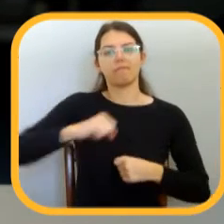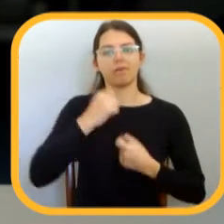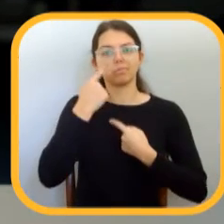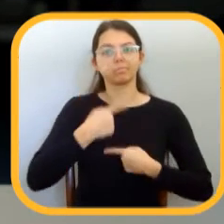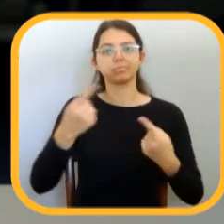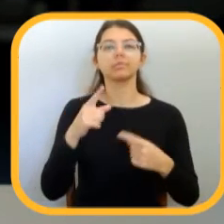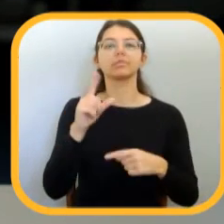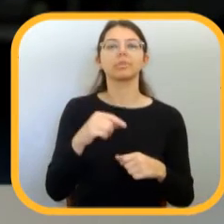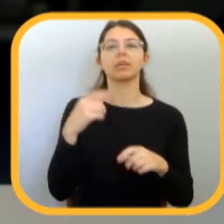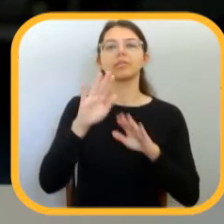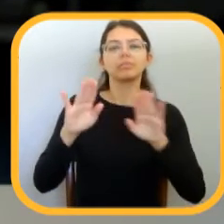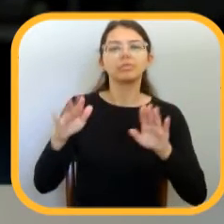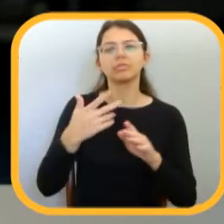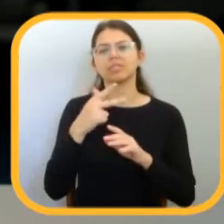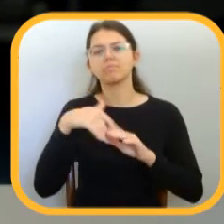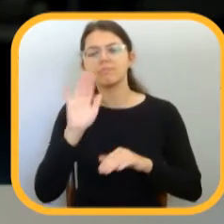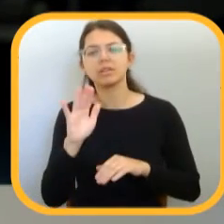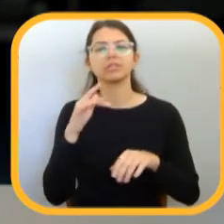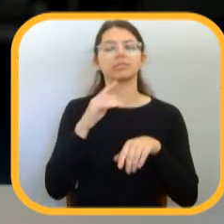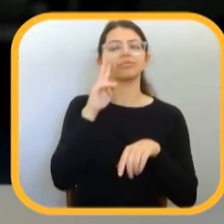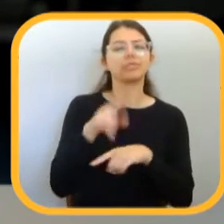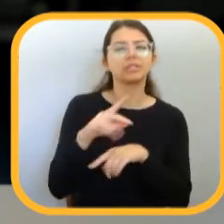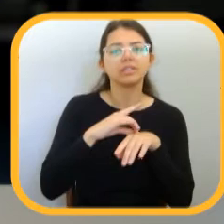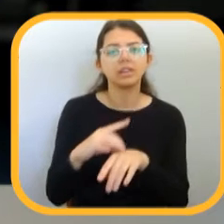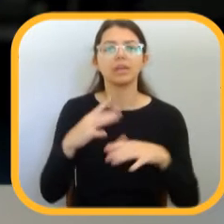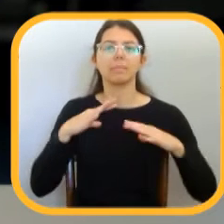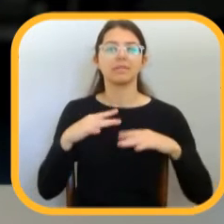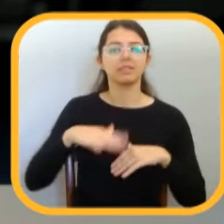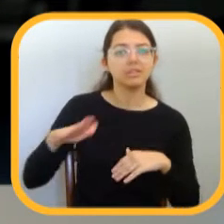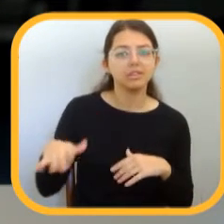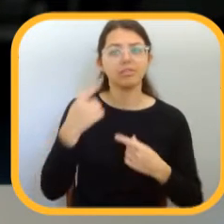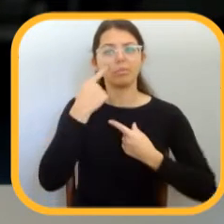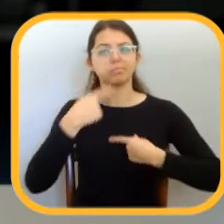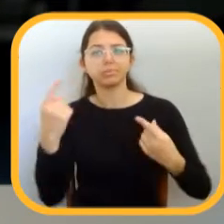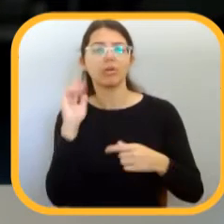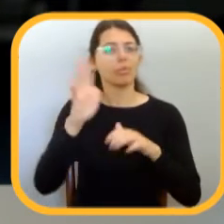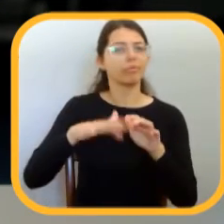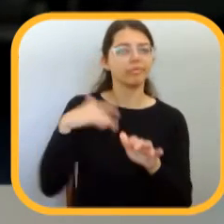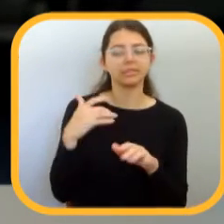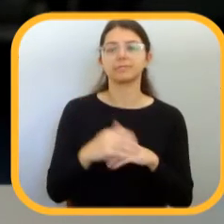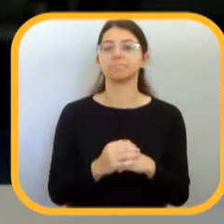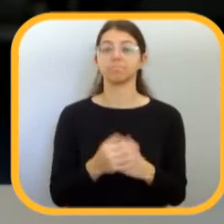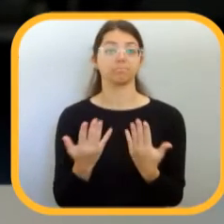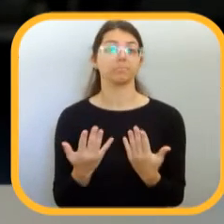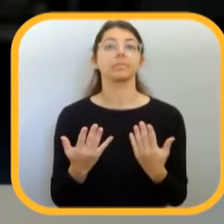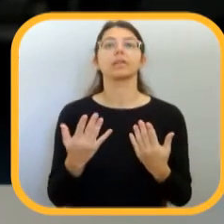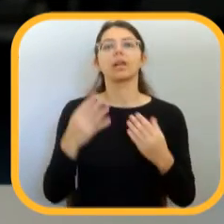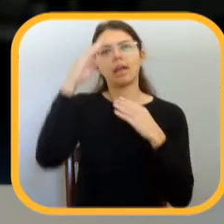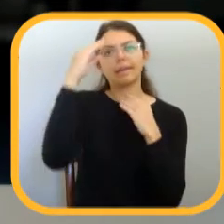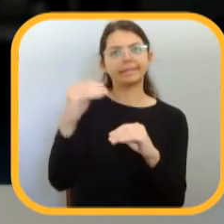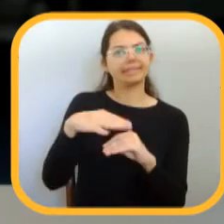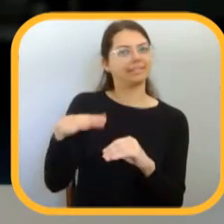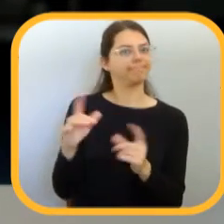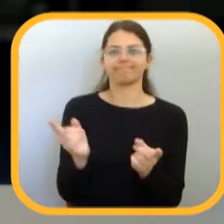que fazem e organizam centenas de exposições, visitas guiadas, passeios científicos, espetáculos ou conferências. Não se trata